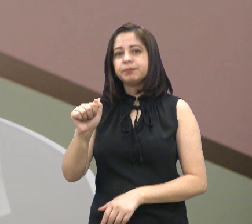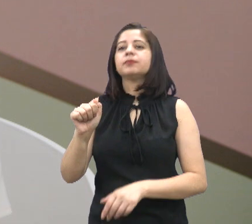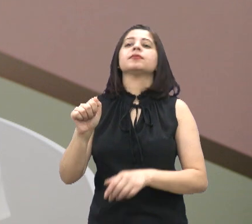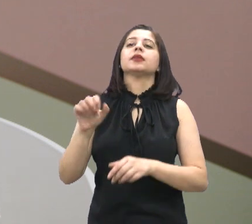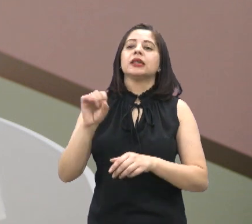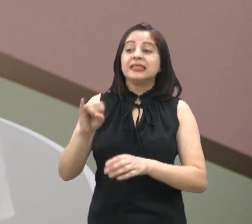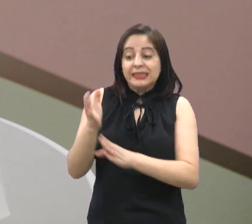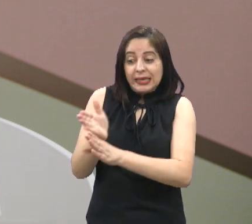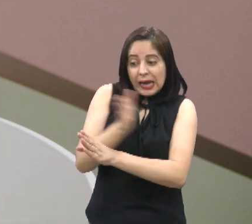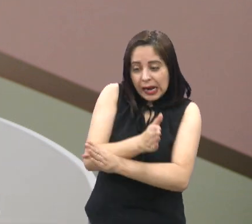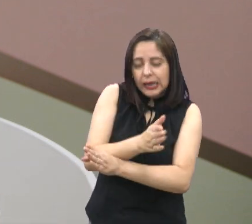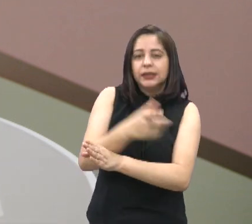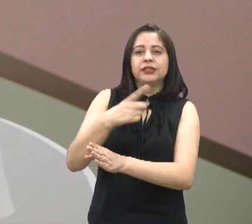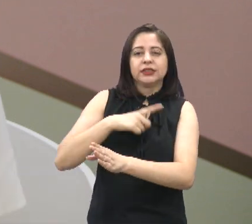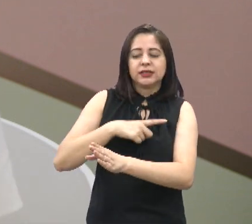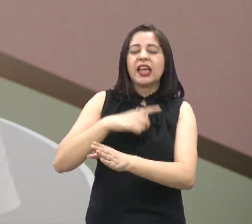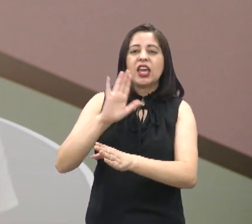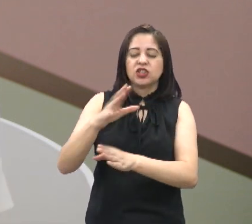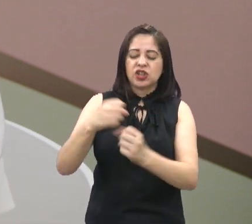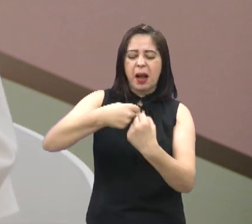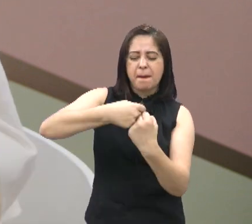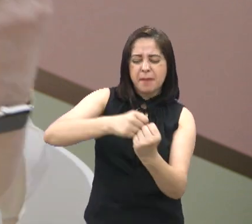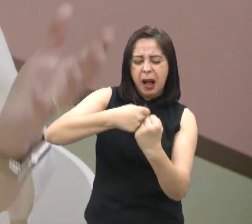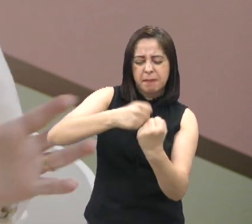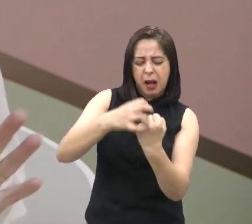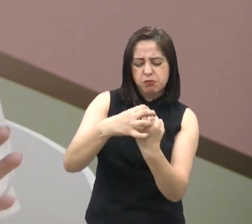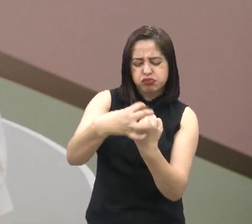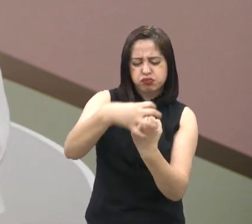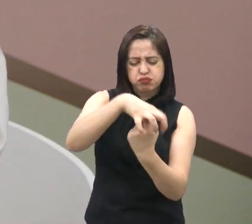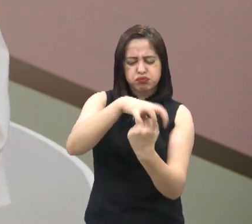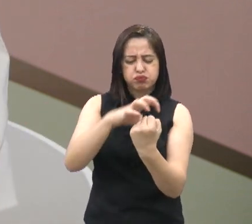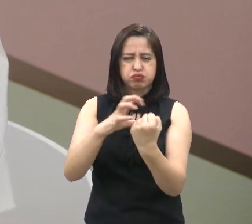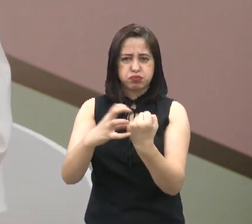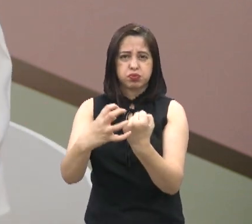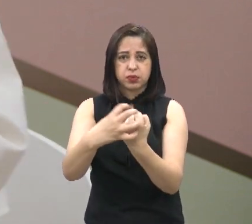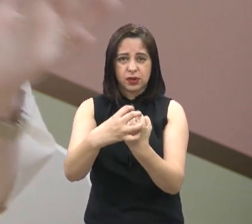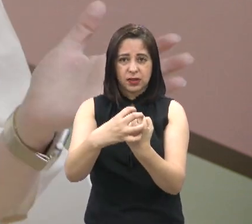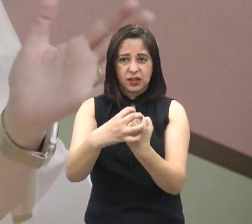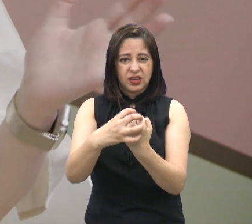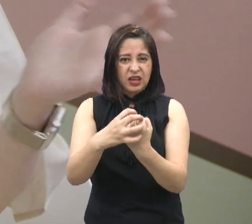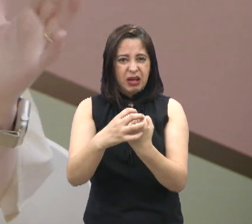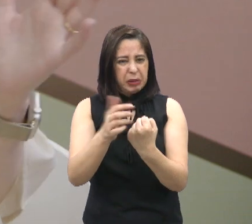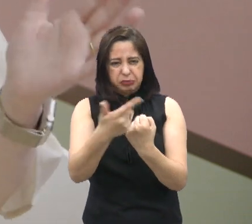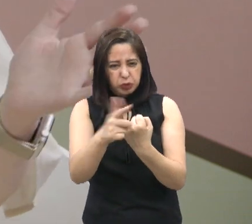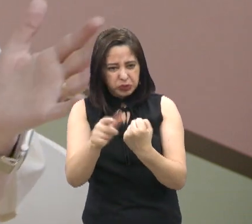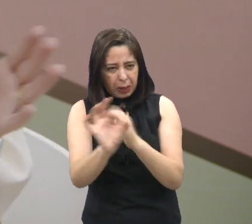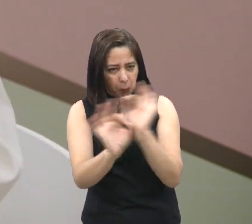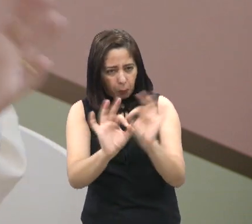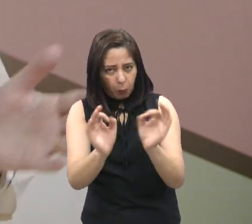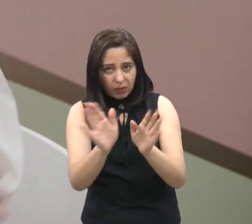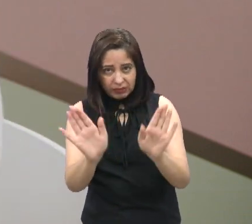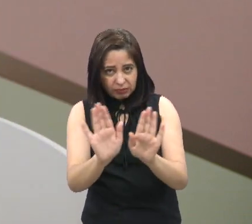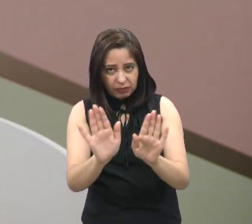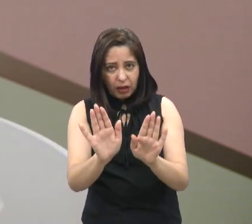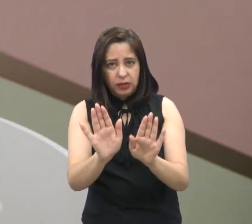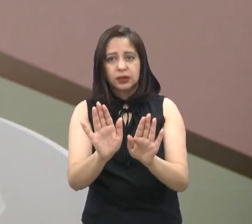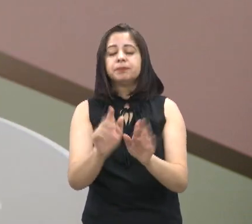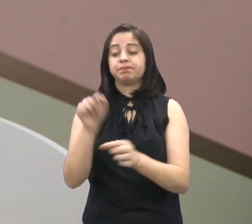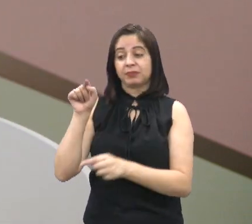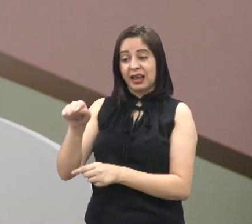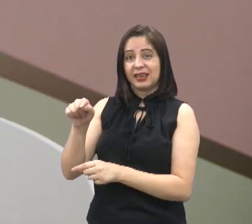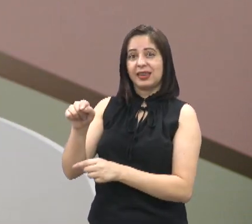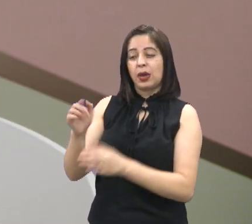né, articular, paciente usuário de corticoide, alguns fatores de risco, mas tirando essa exceção,